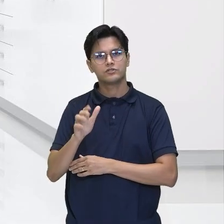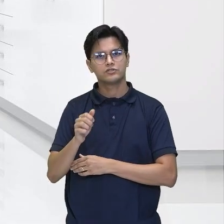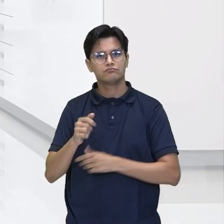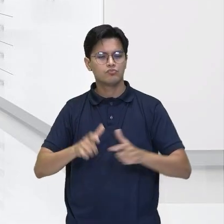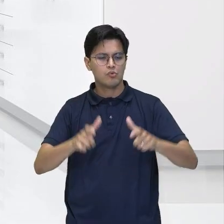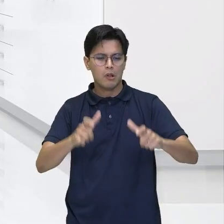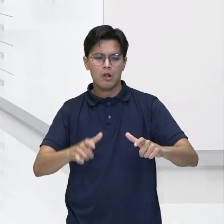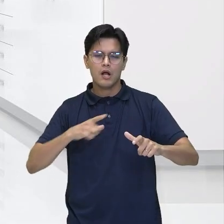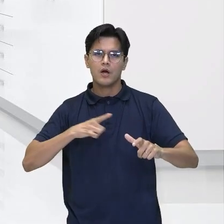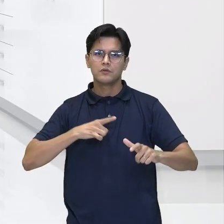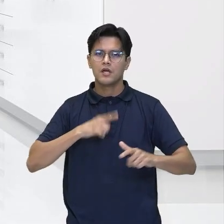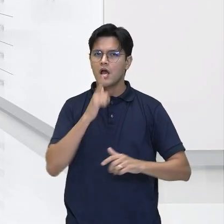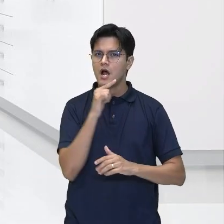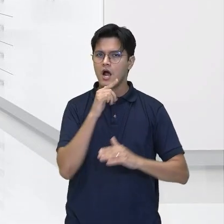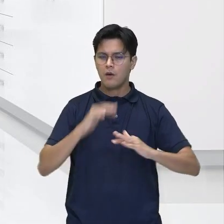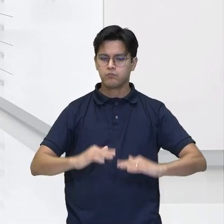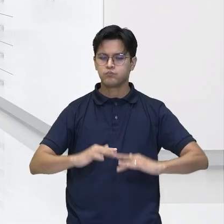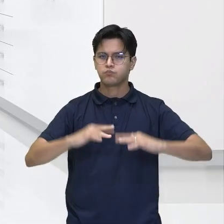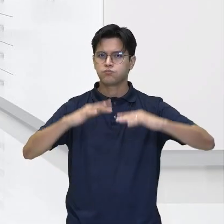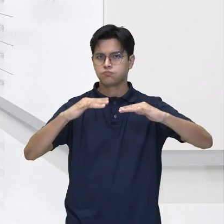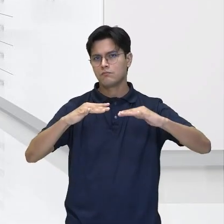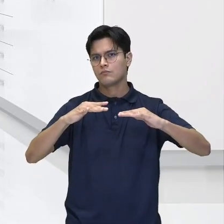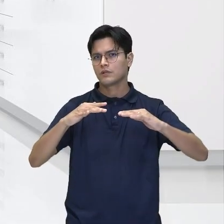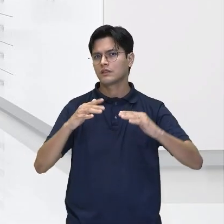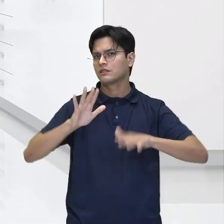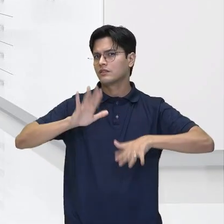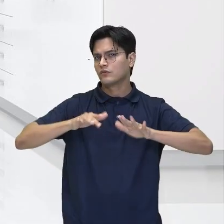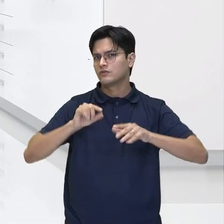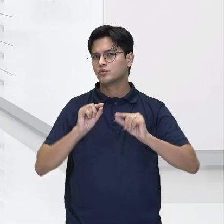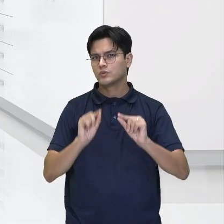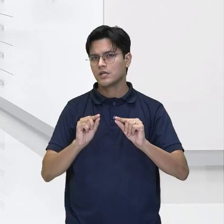chuva, em que possivelmente ratos